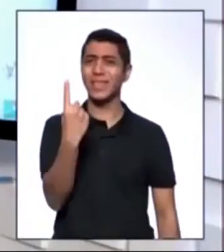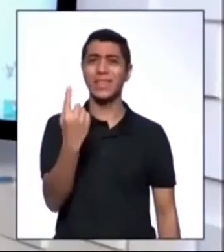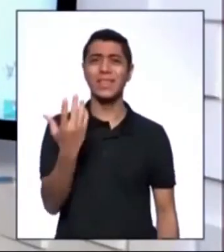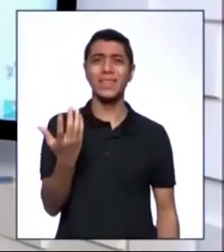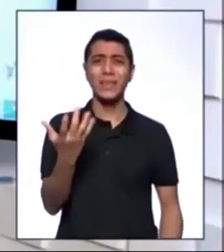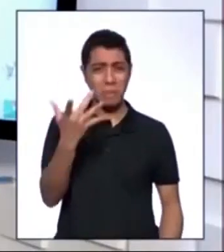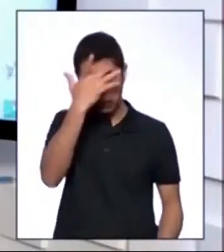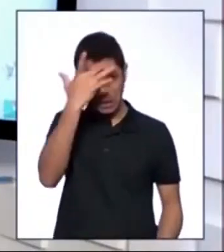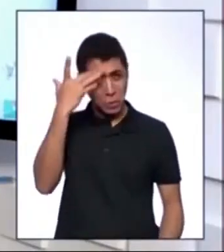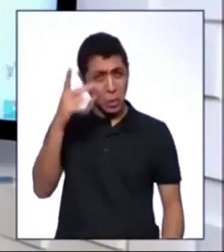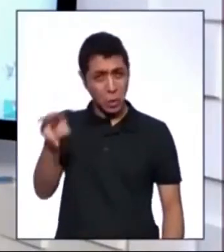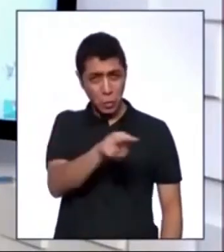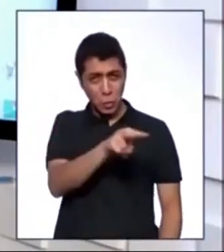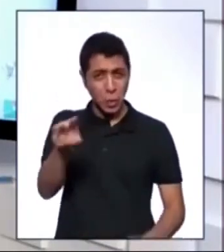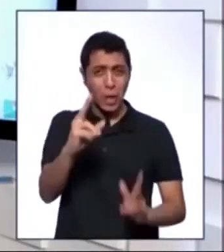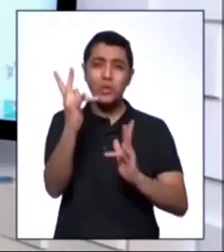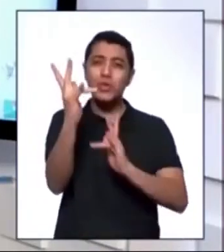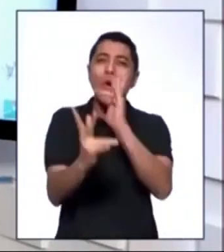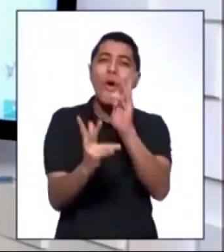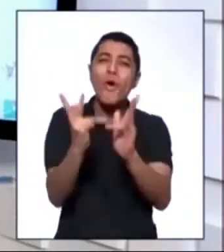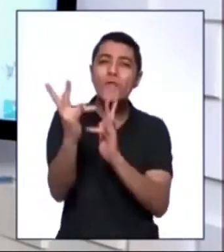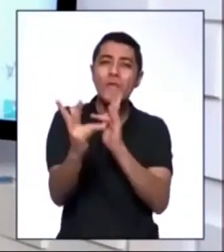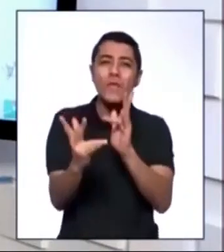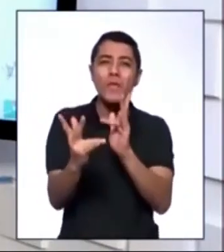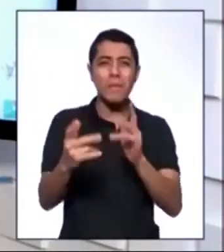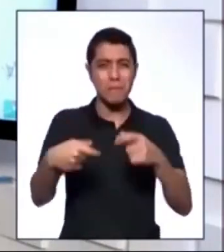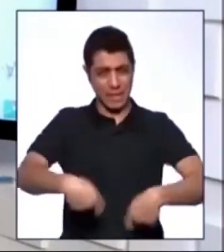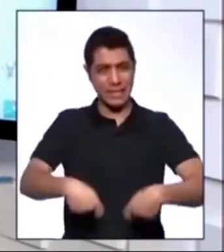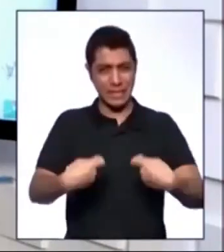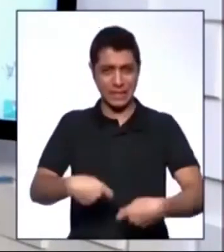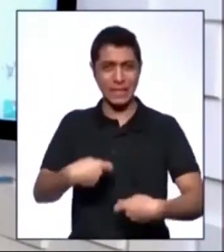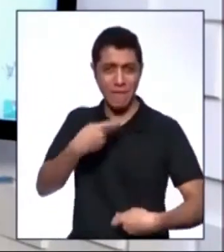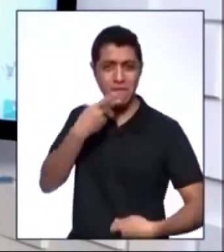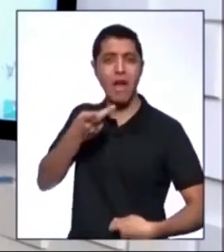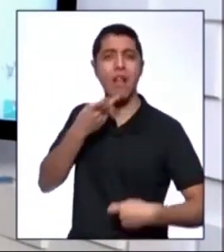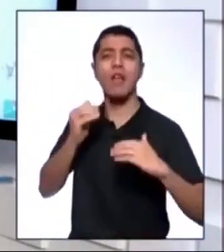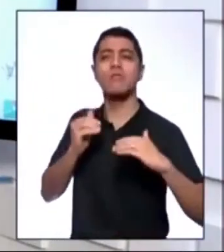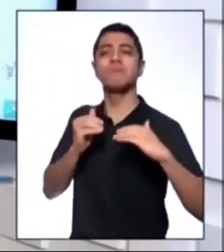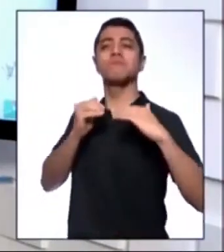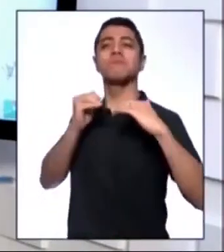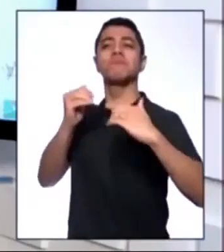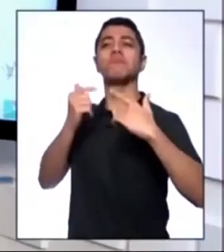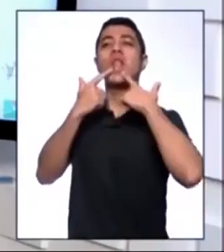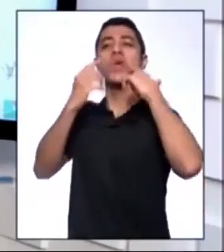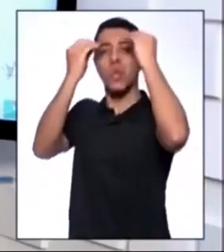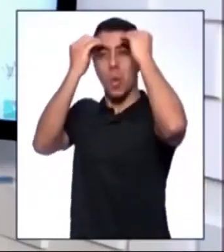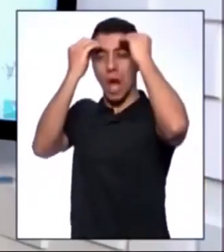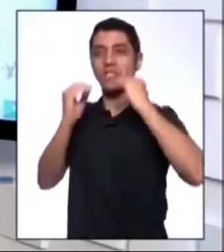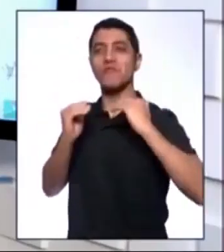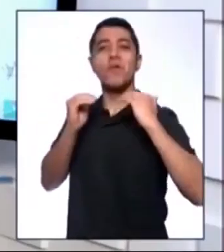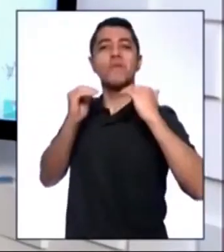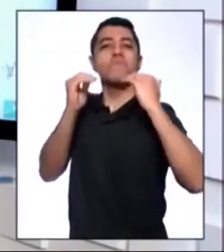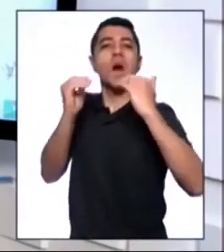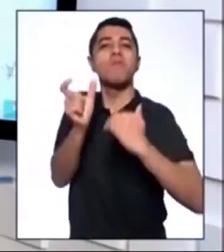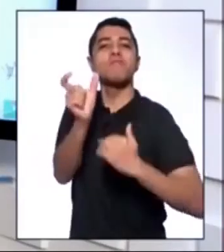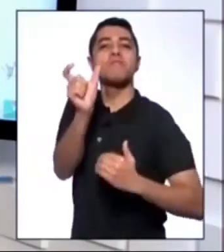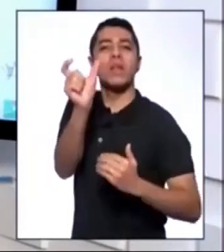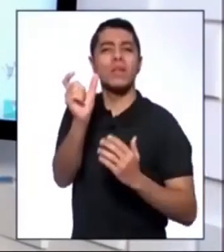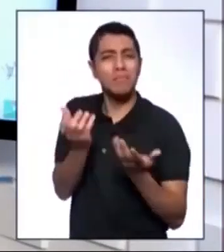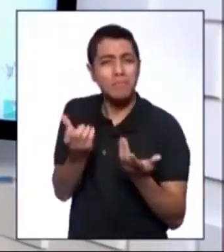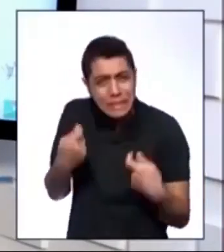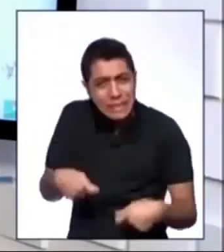foram noivos, né, essa linguagem seja formal, mas o texto é antigo. Mas, meu Deus, até para um texto antigo,